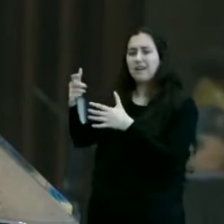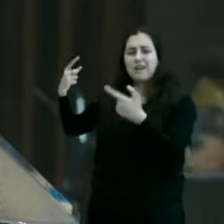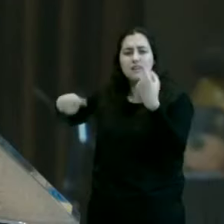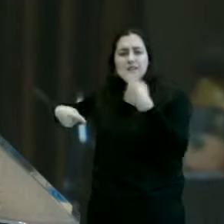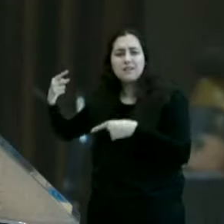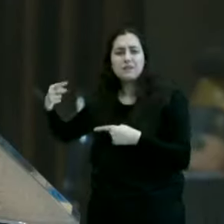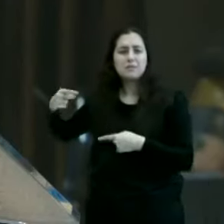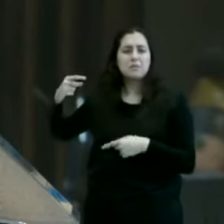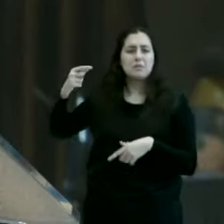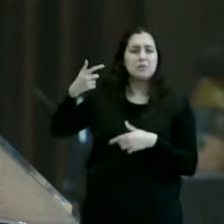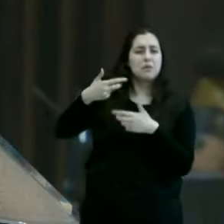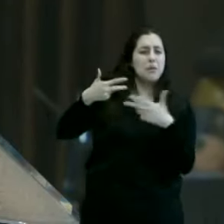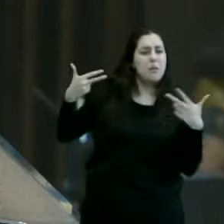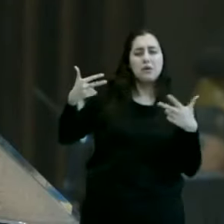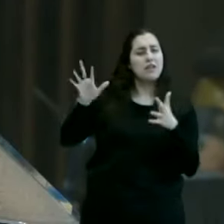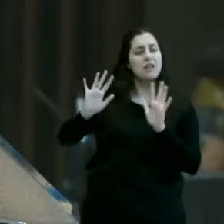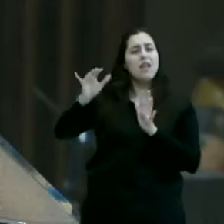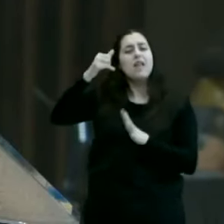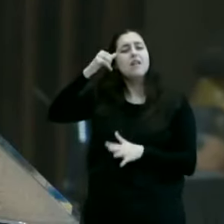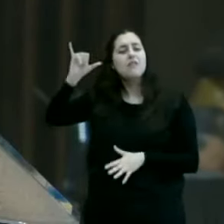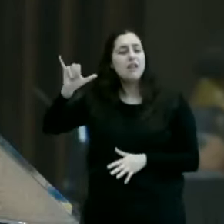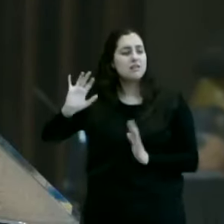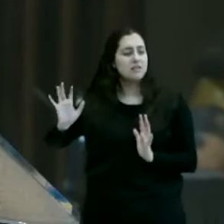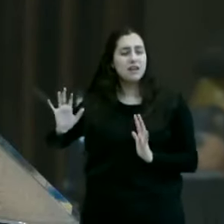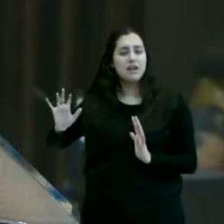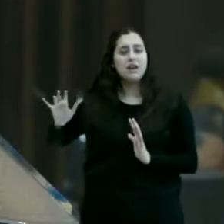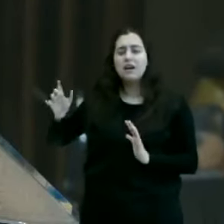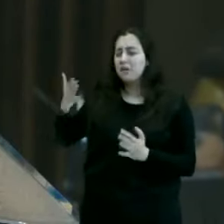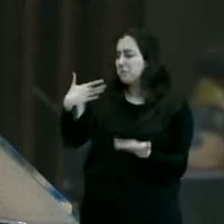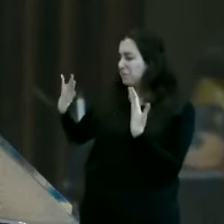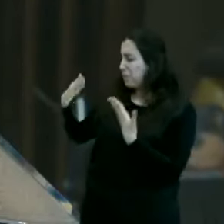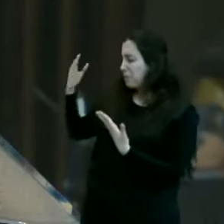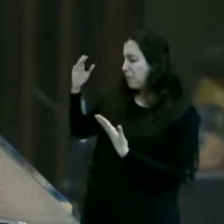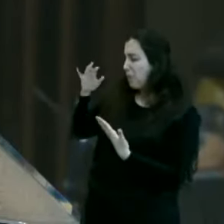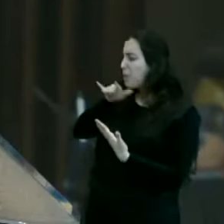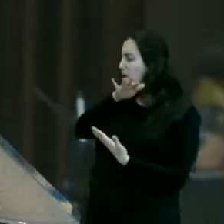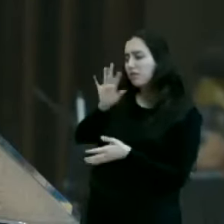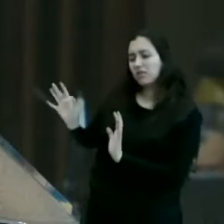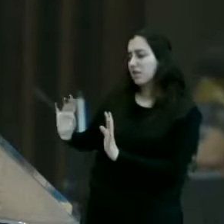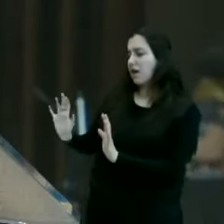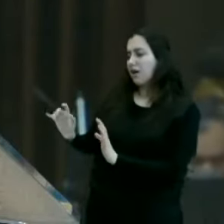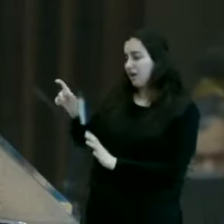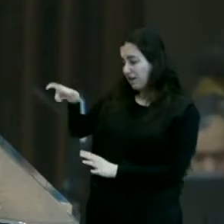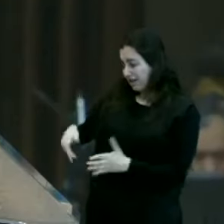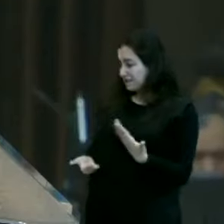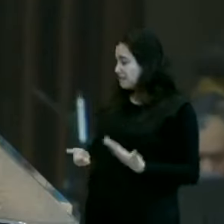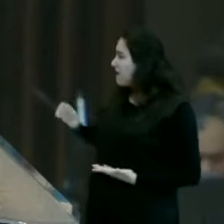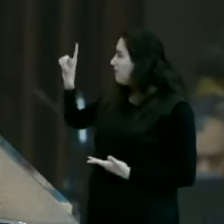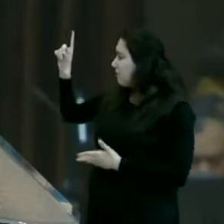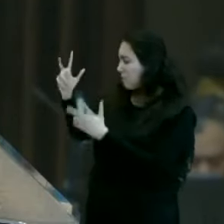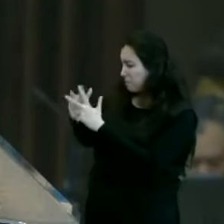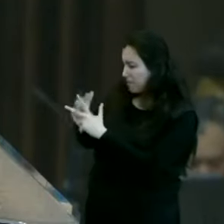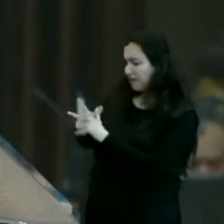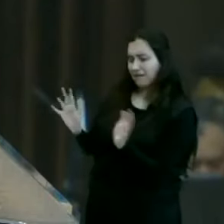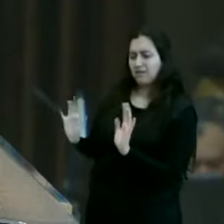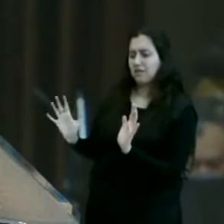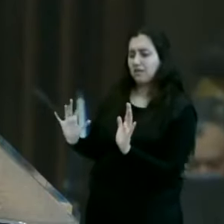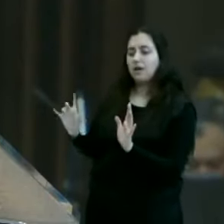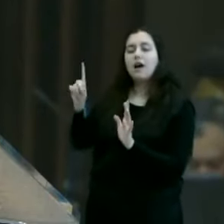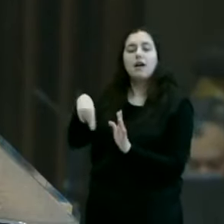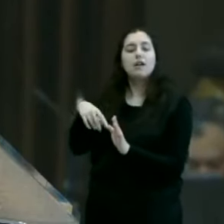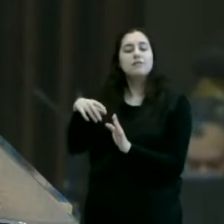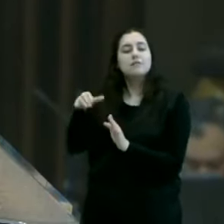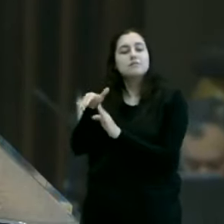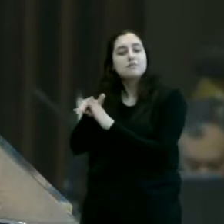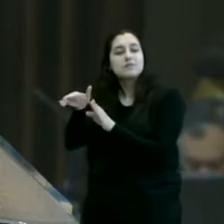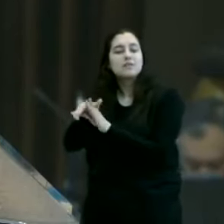debate, litígio, polêmica. Evite as conversas. Ao servo do Senhor não convém brigar, mas corrija com